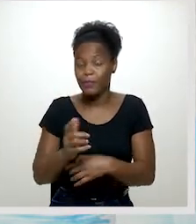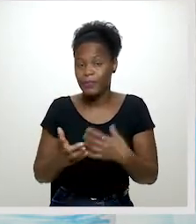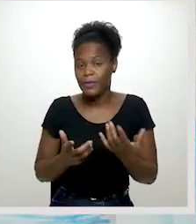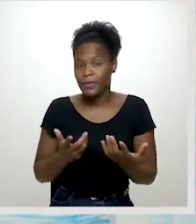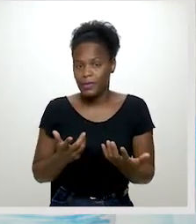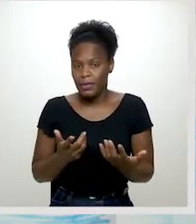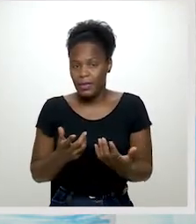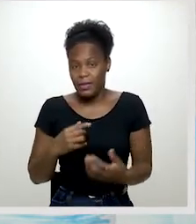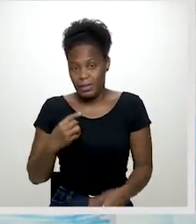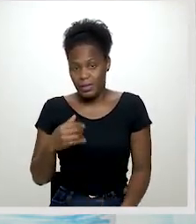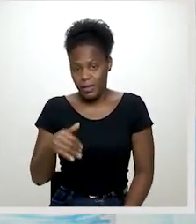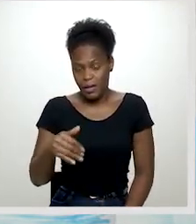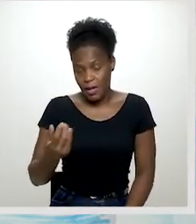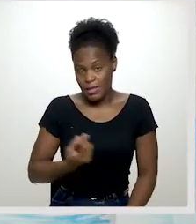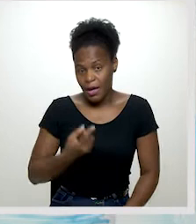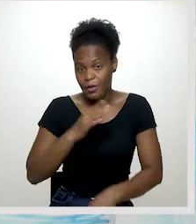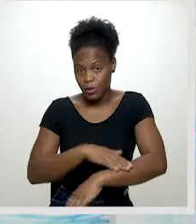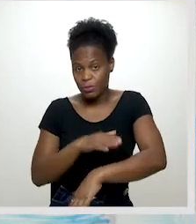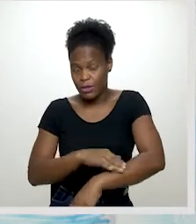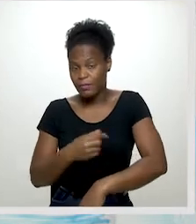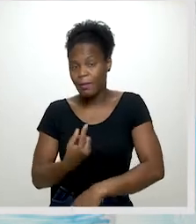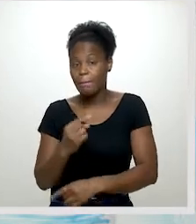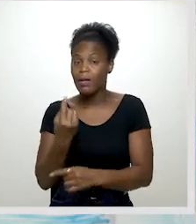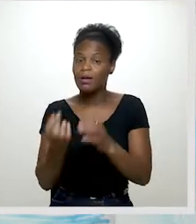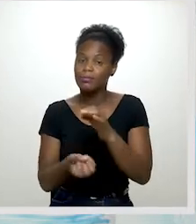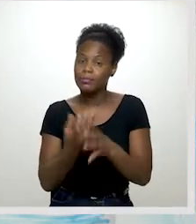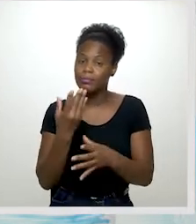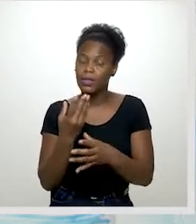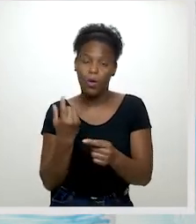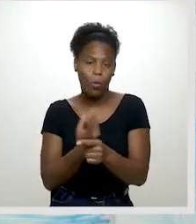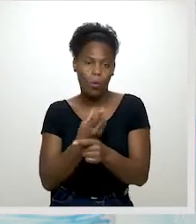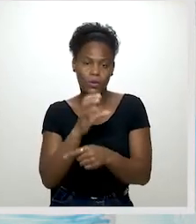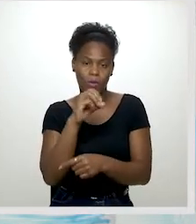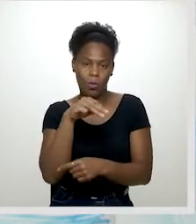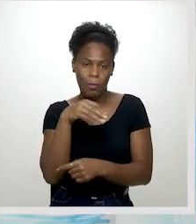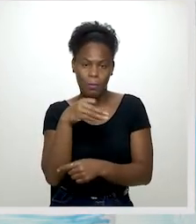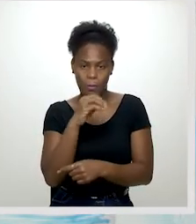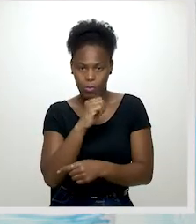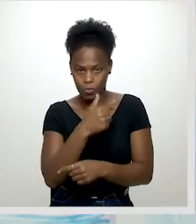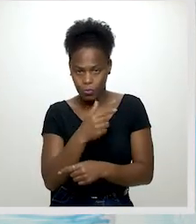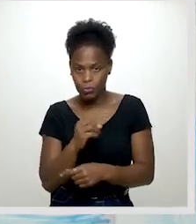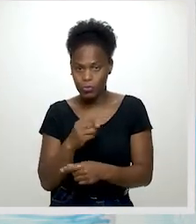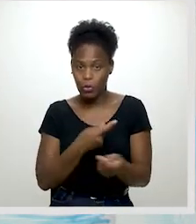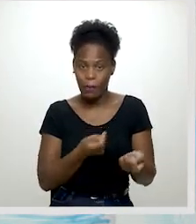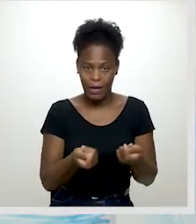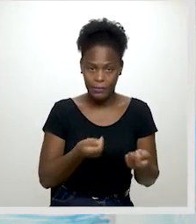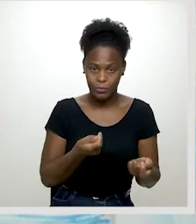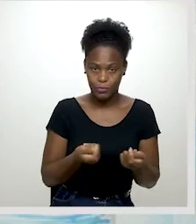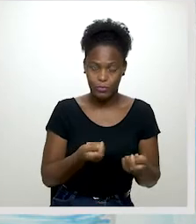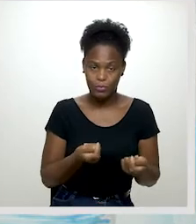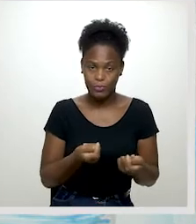seriam responsáveis pela formação dos compostos orgânicos. E como